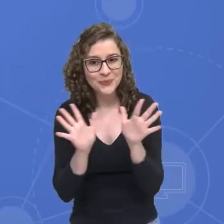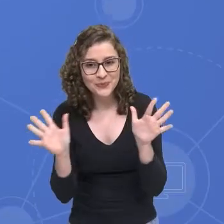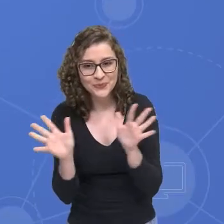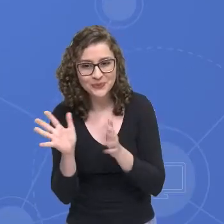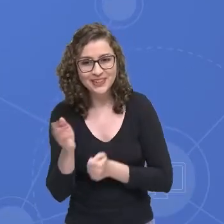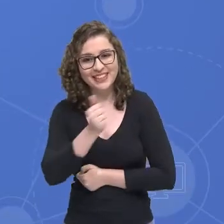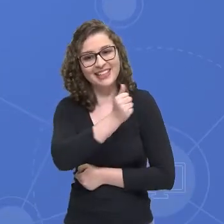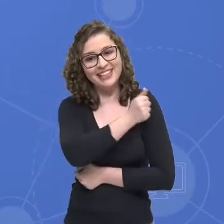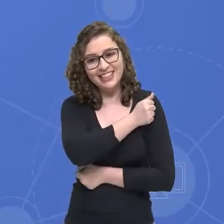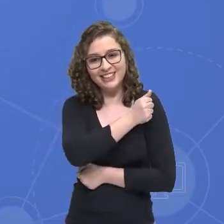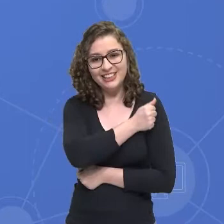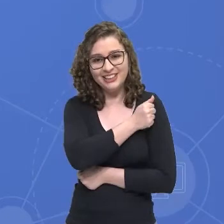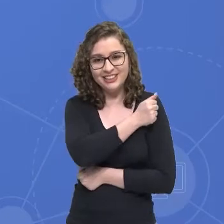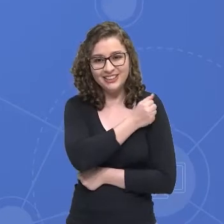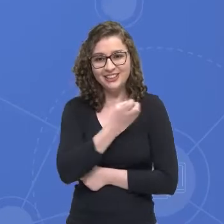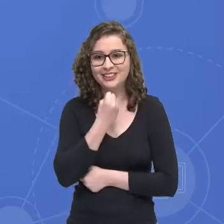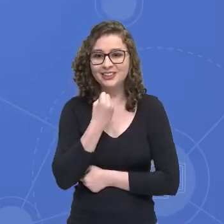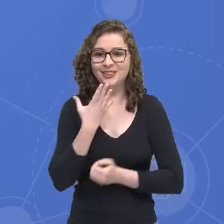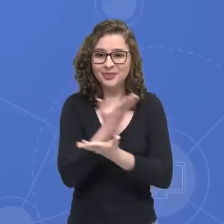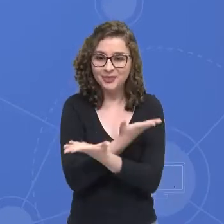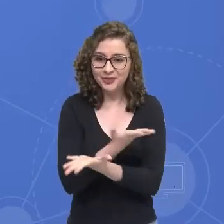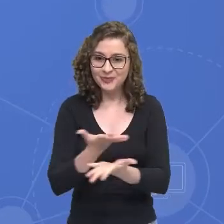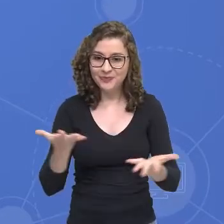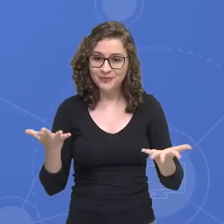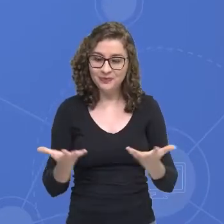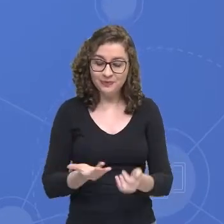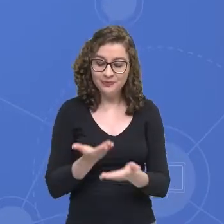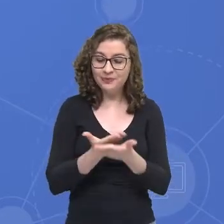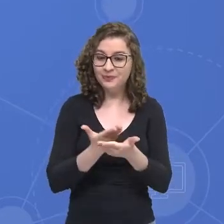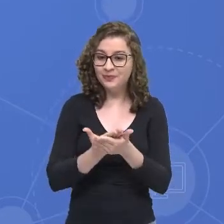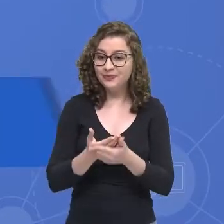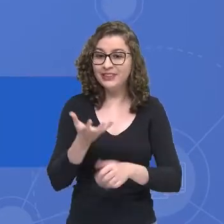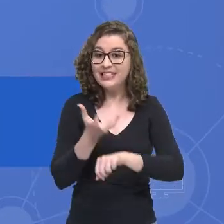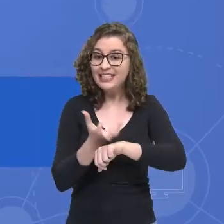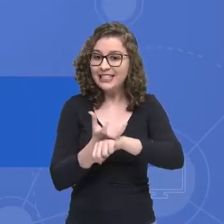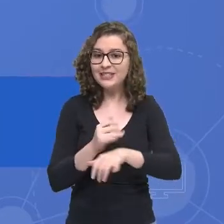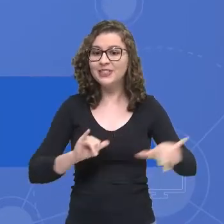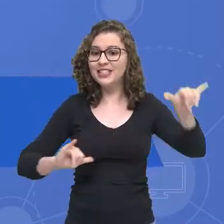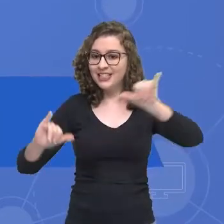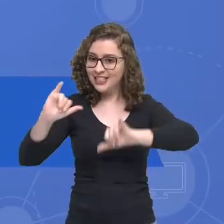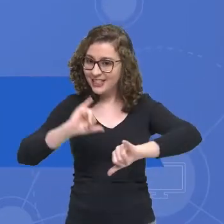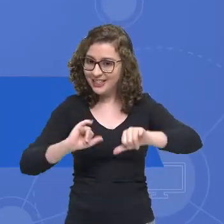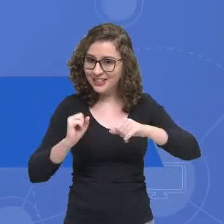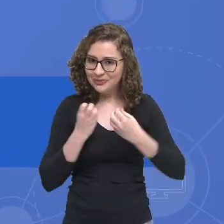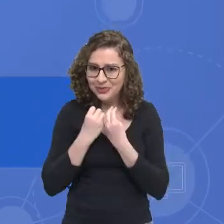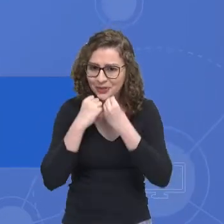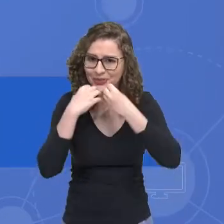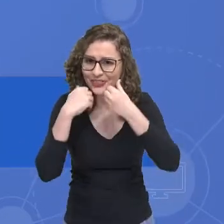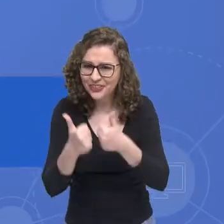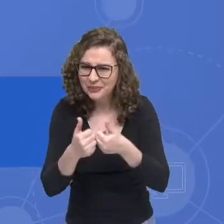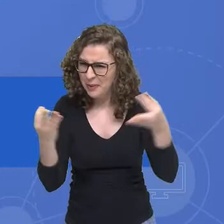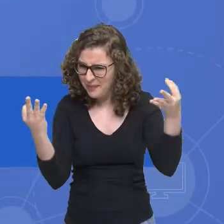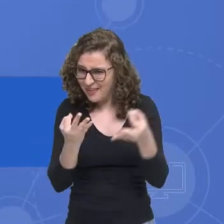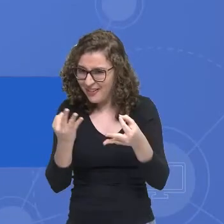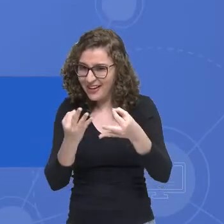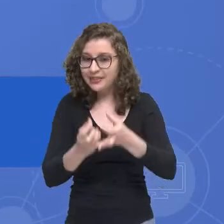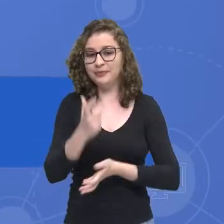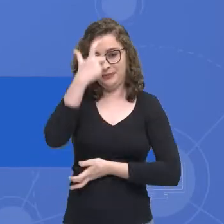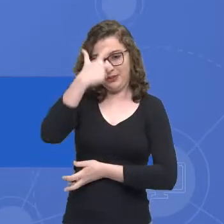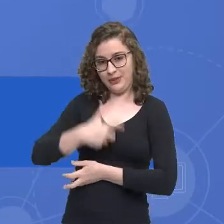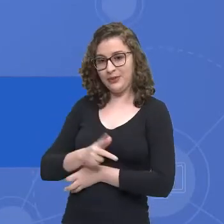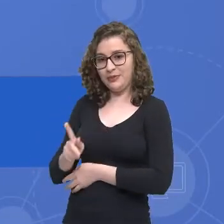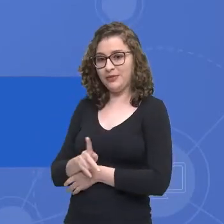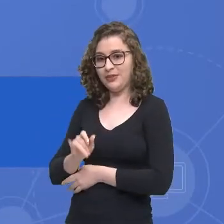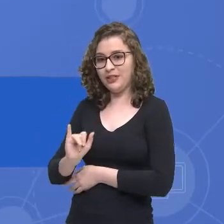Olá, alunos! Sejam bem-vindos à aula de Química. Tudo bem? Tudo mara? Eu sou a professora